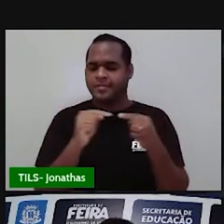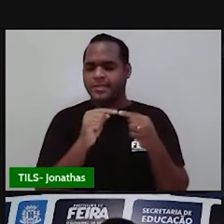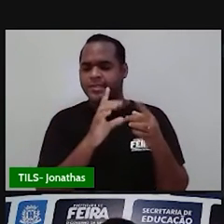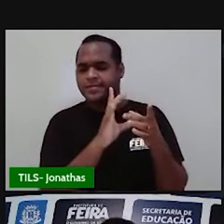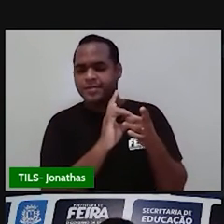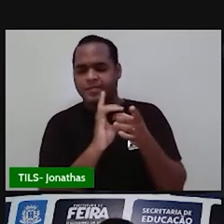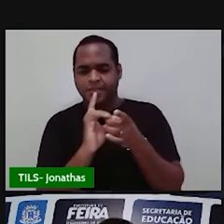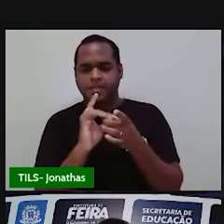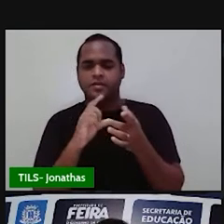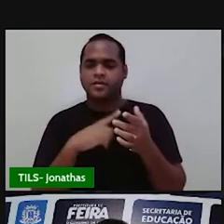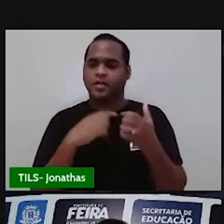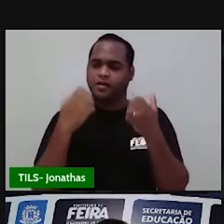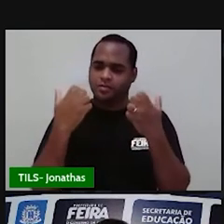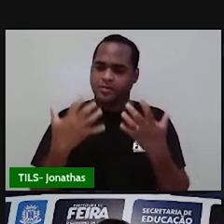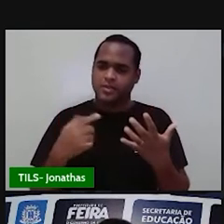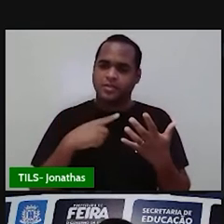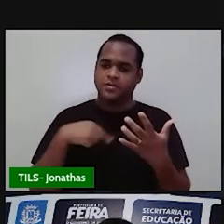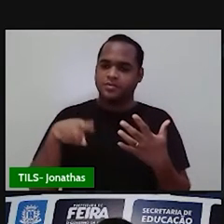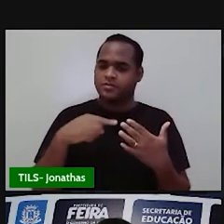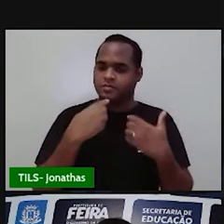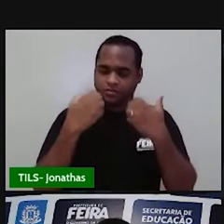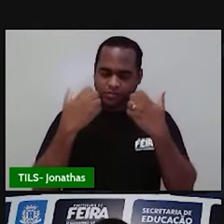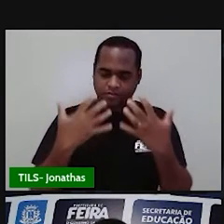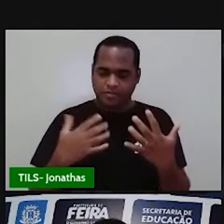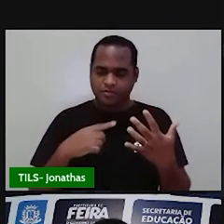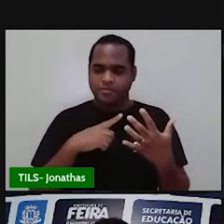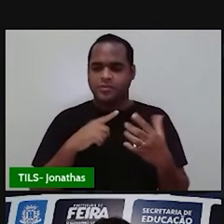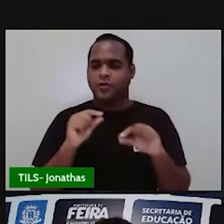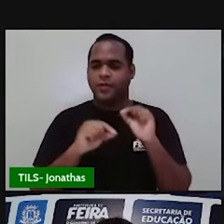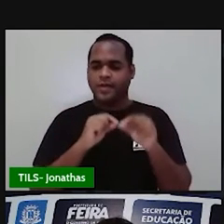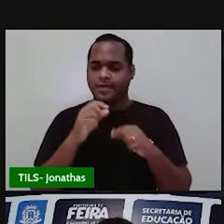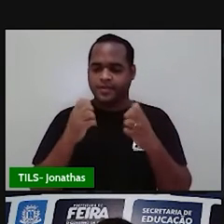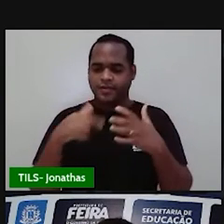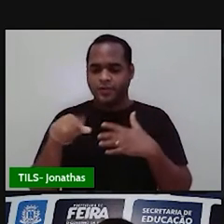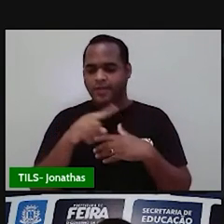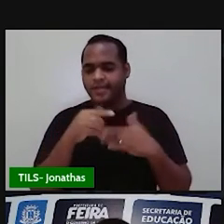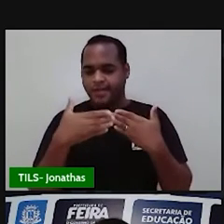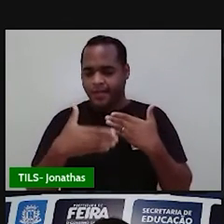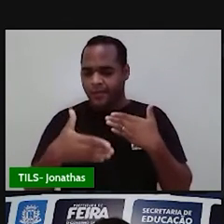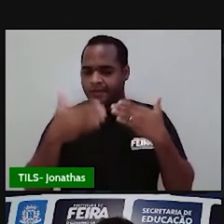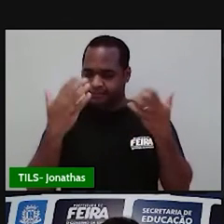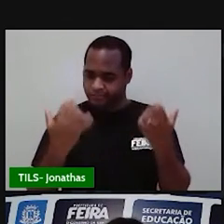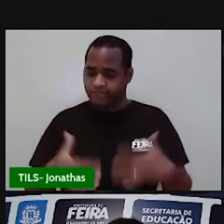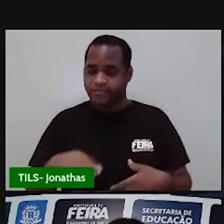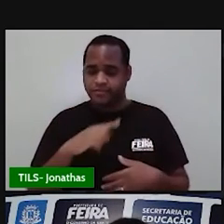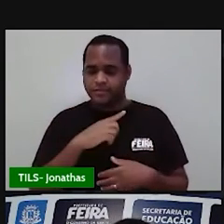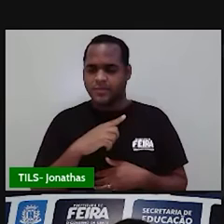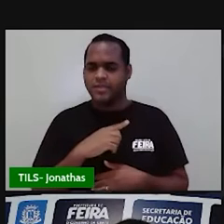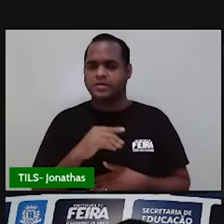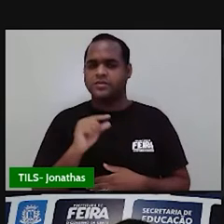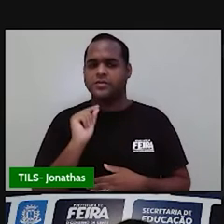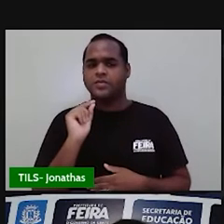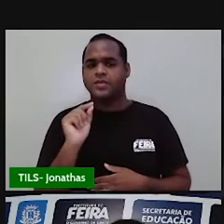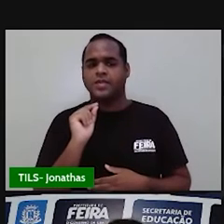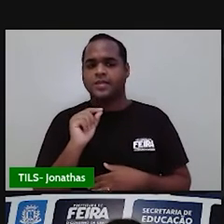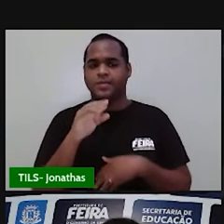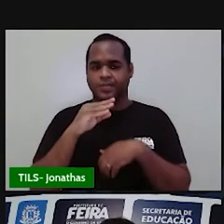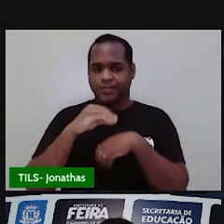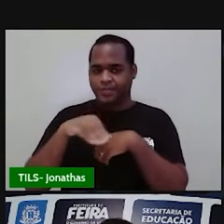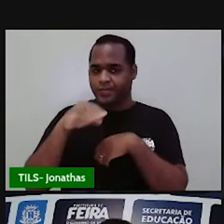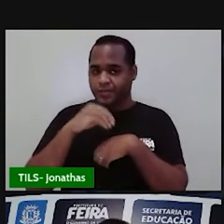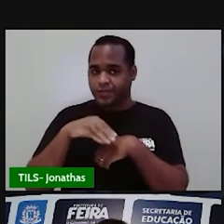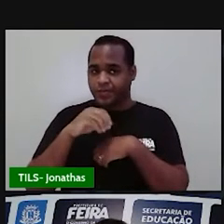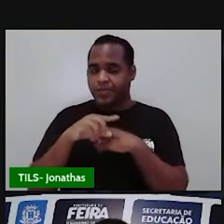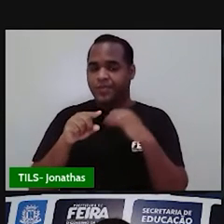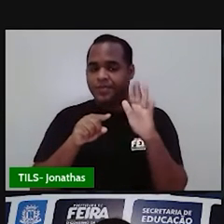com a nossa aula, né? Com o que a gente vai falar, né? Nessa aula que a gente vai fazer a partir de agora. E aí eu trago para você essa